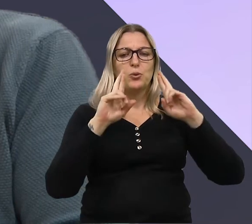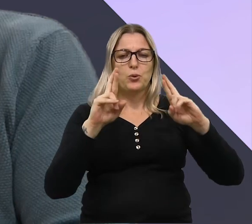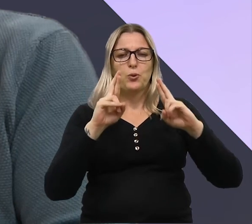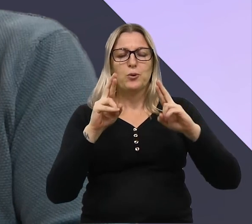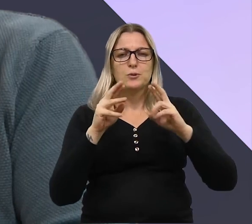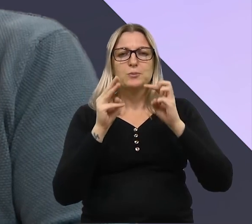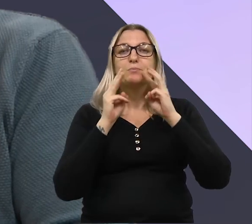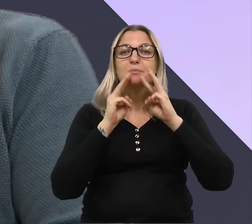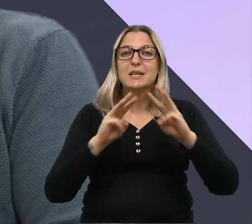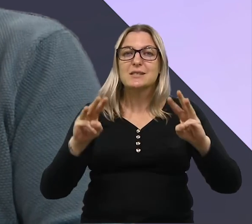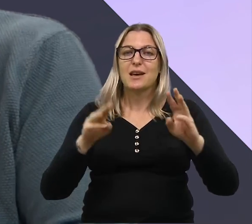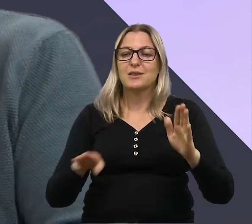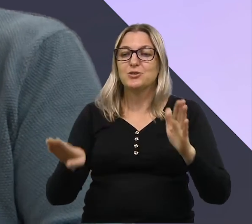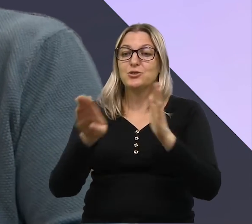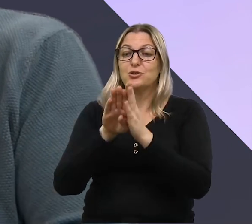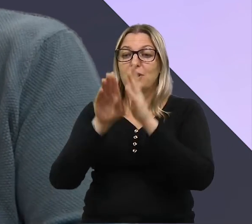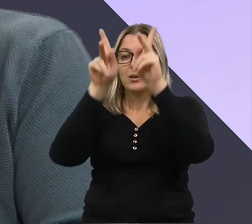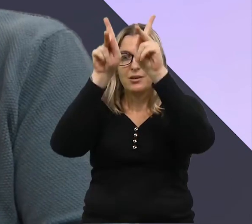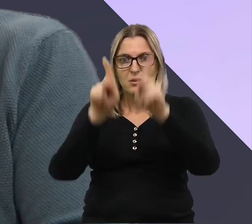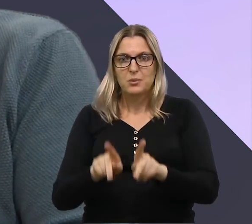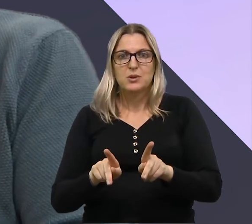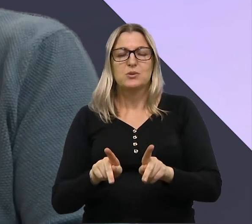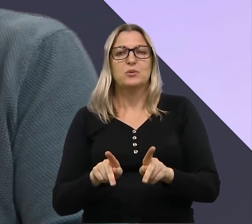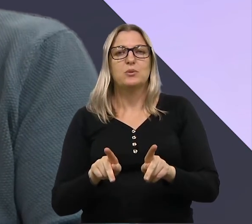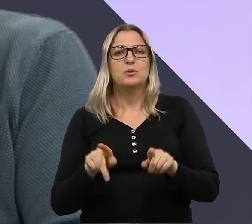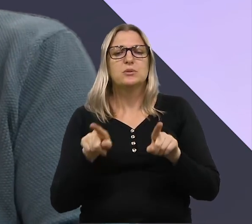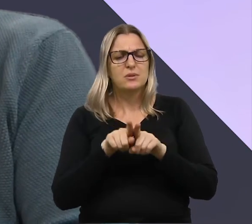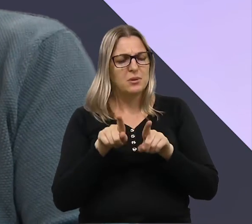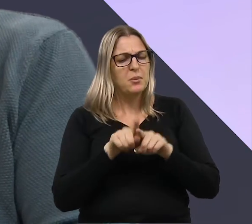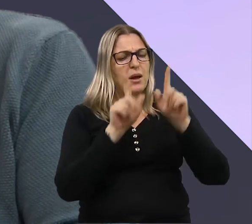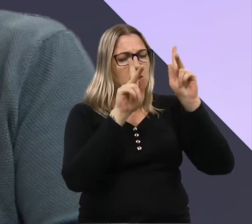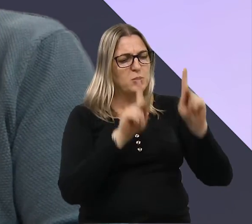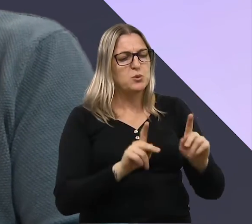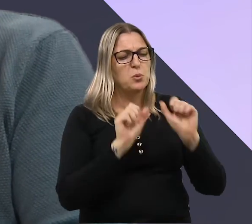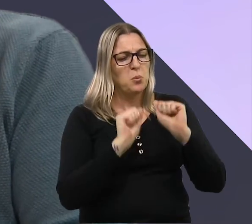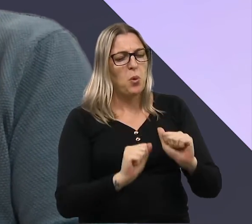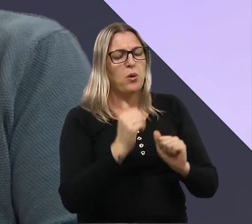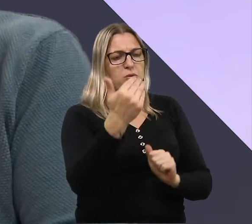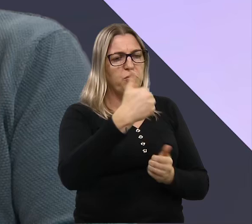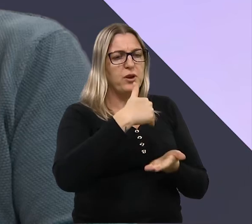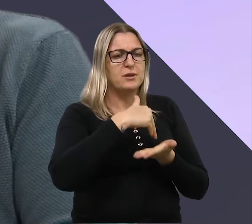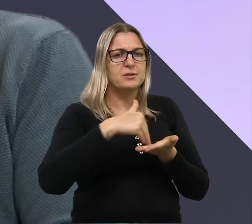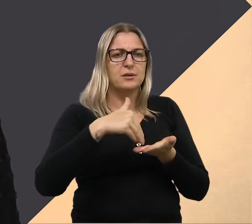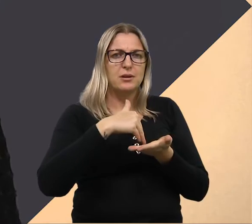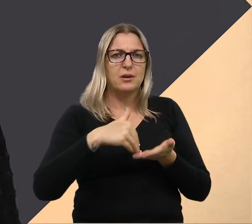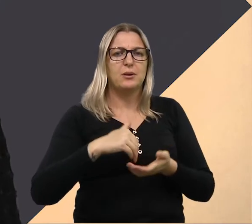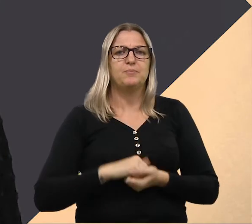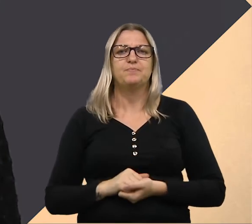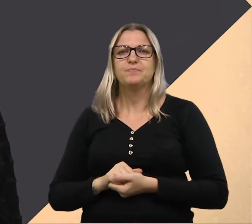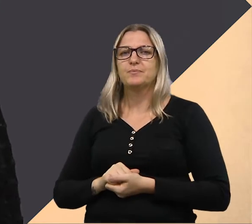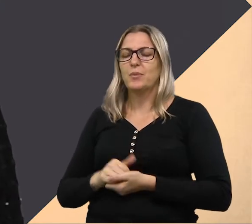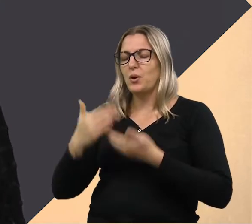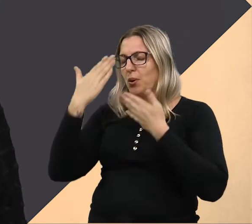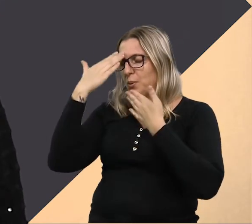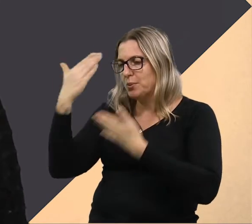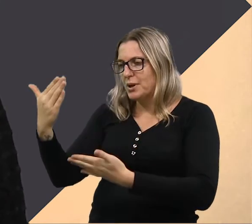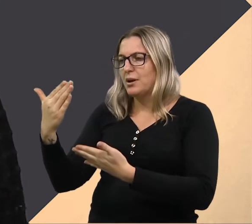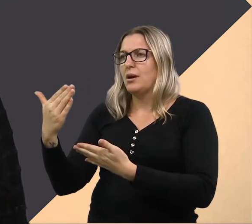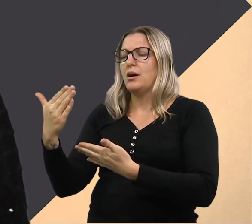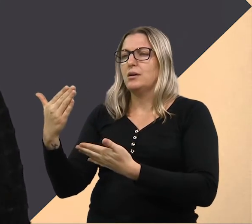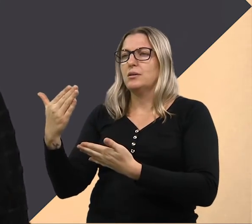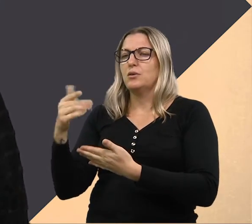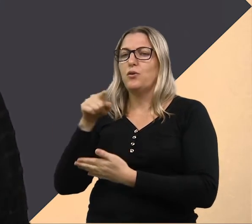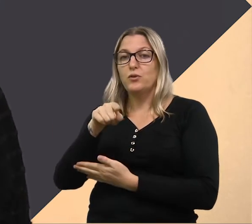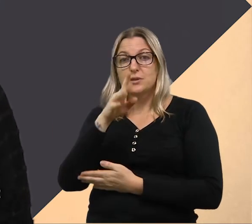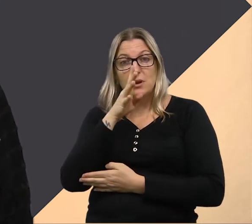chegue até as pessoas né as pessoas nos busque um serviços que é de nossa competência obrigado Mais uma vez